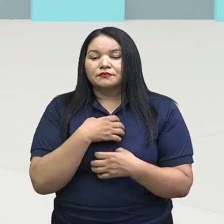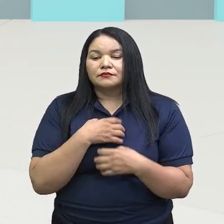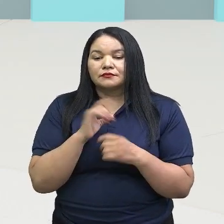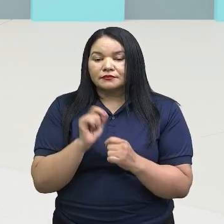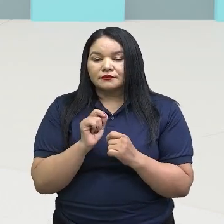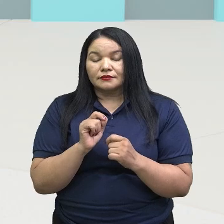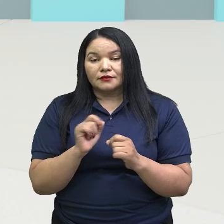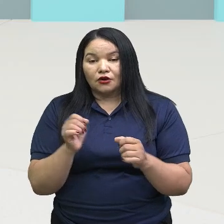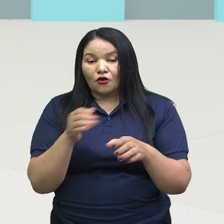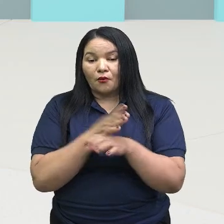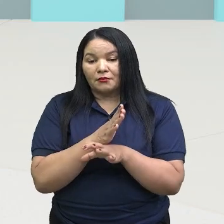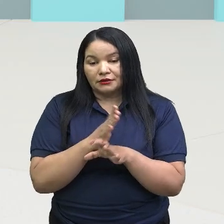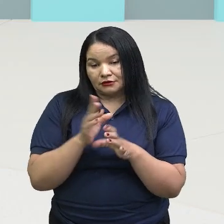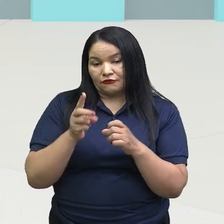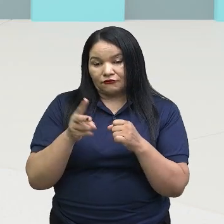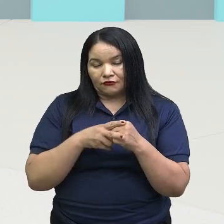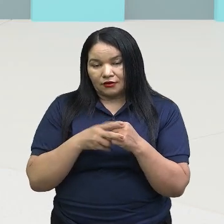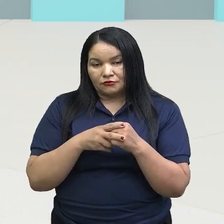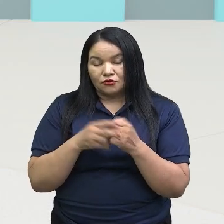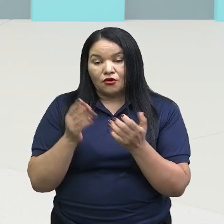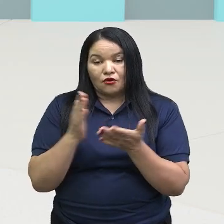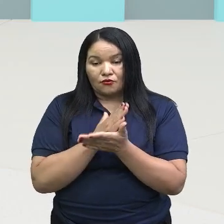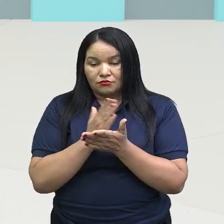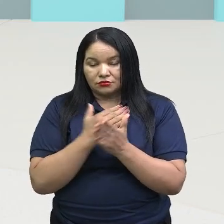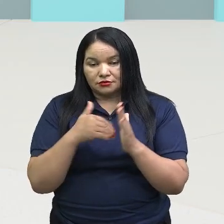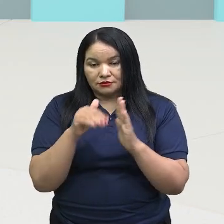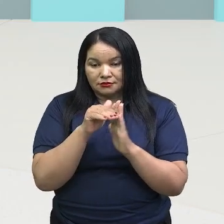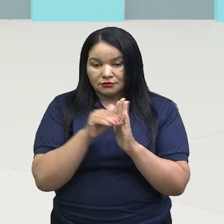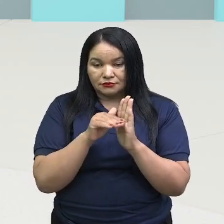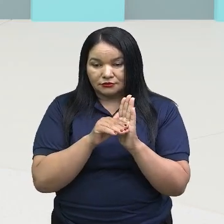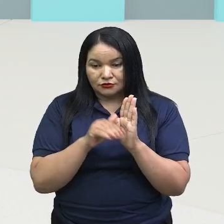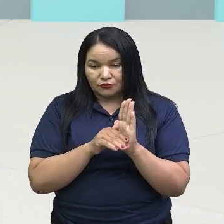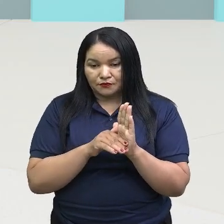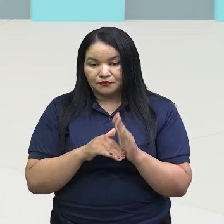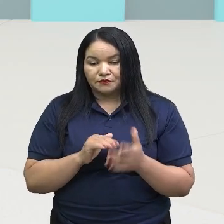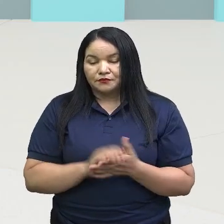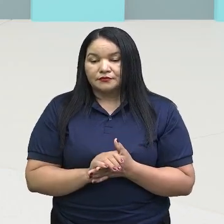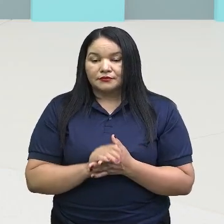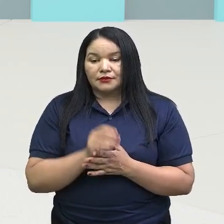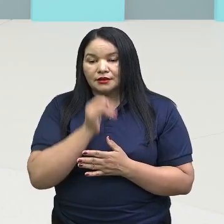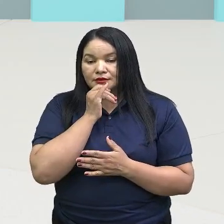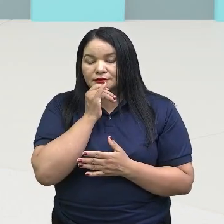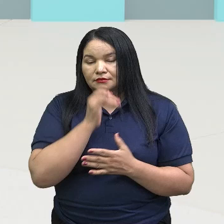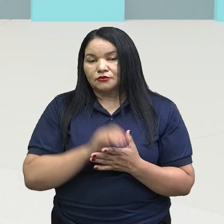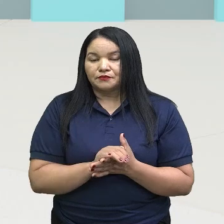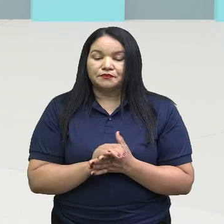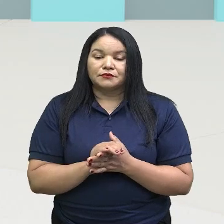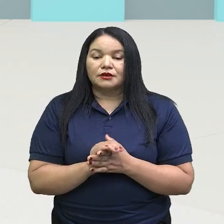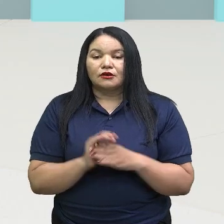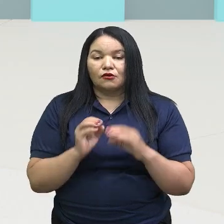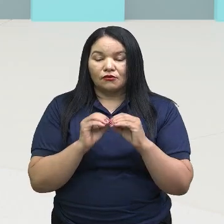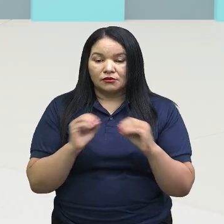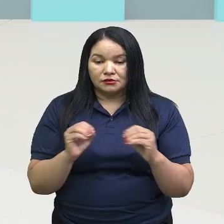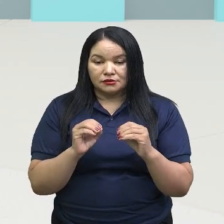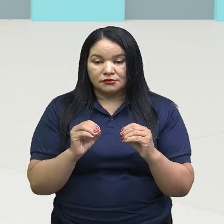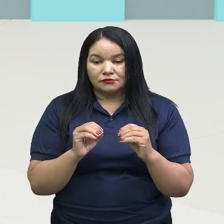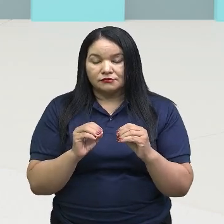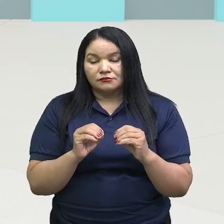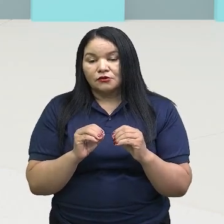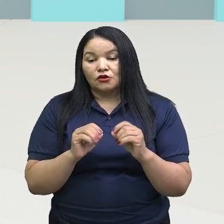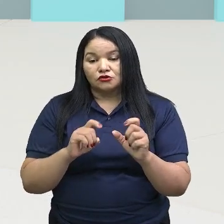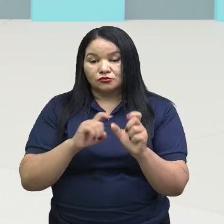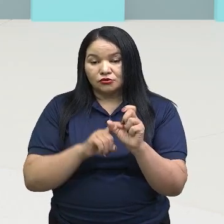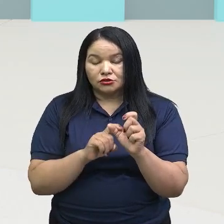vamos entrar em algumas classificações. E uma delas é a classificação de oração subordinada